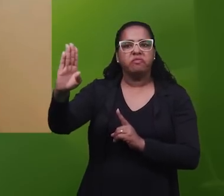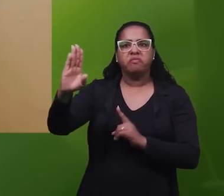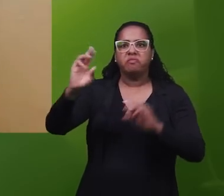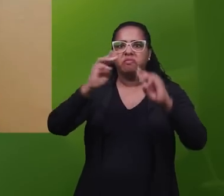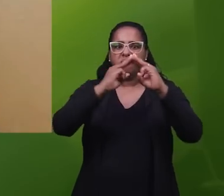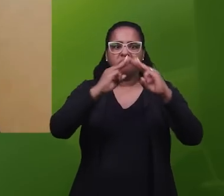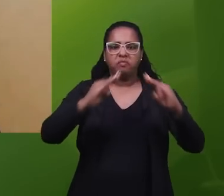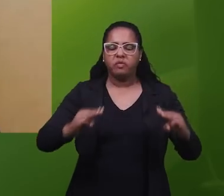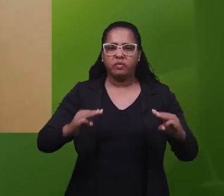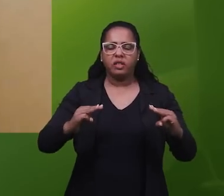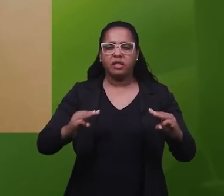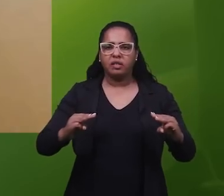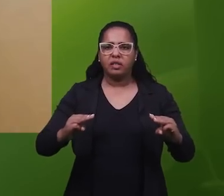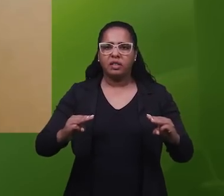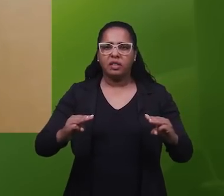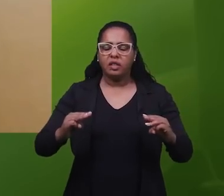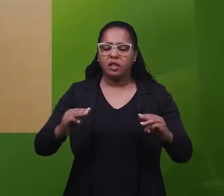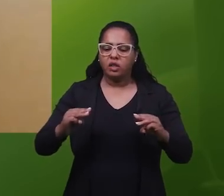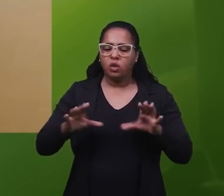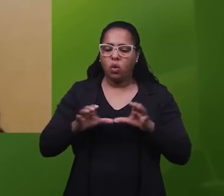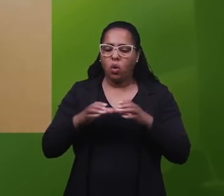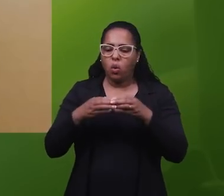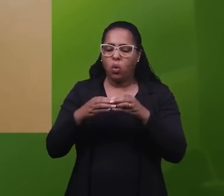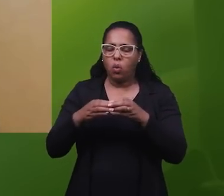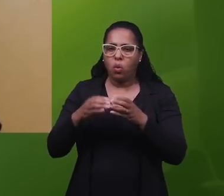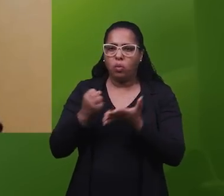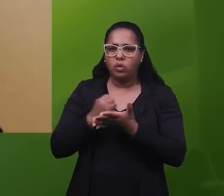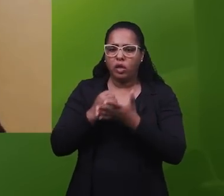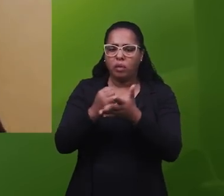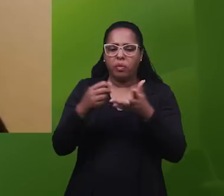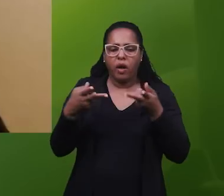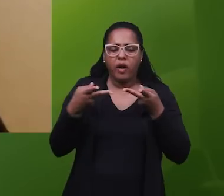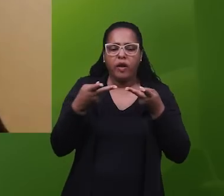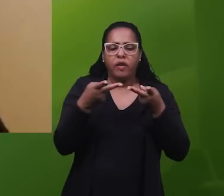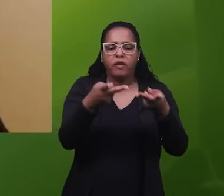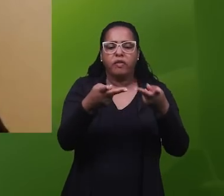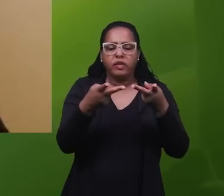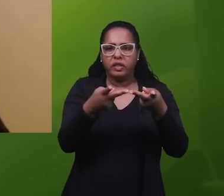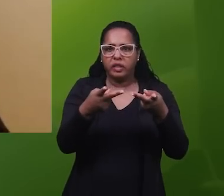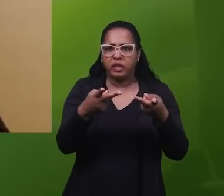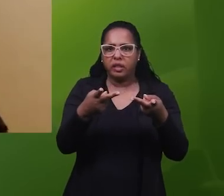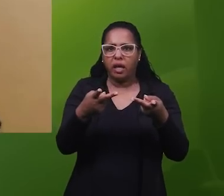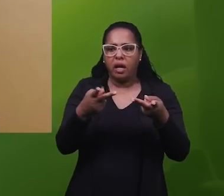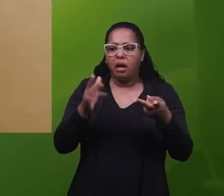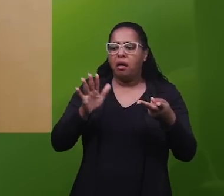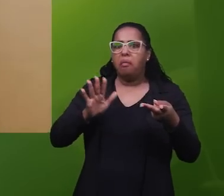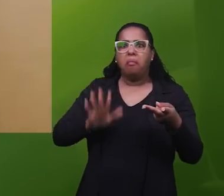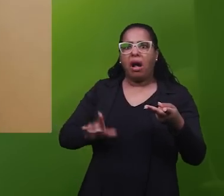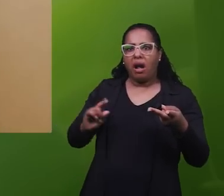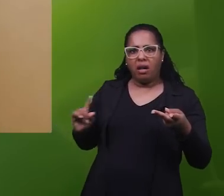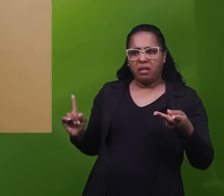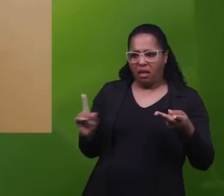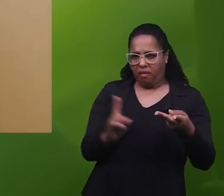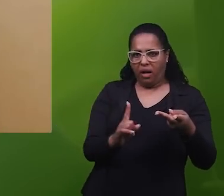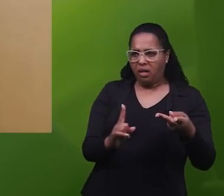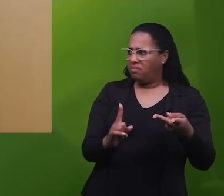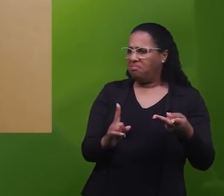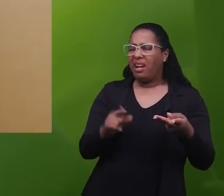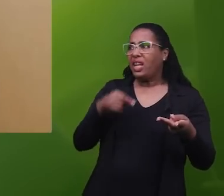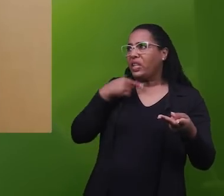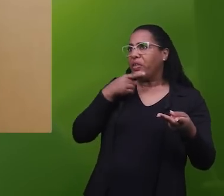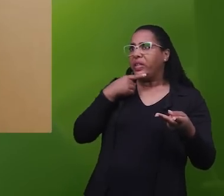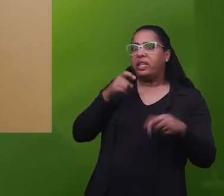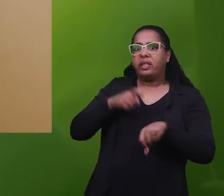tudo, os manaíns, aí o grupo de assistência dele vai fazer uma visita, mas ele raramente